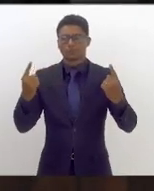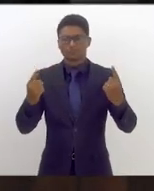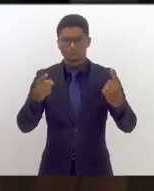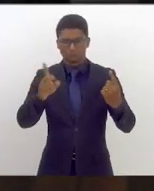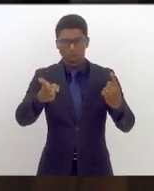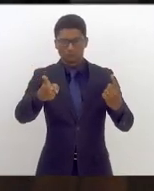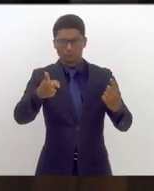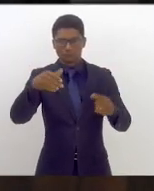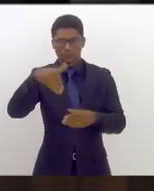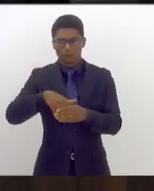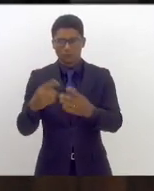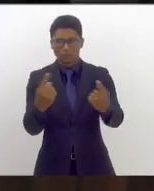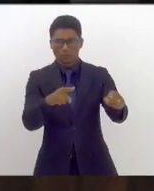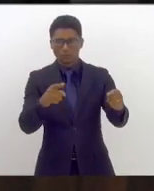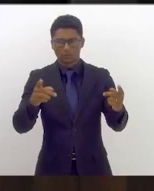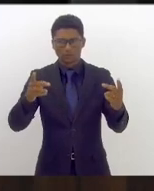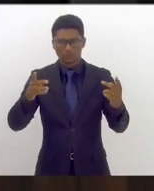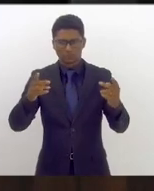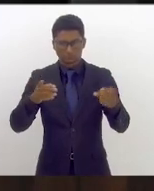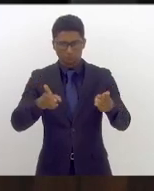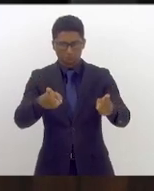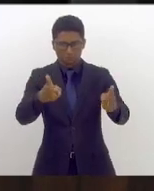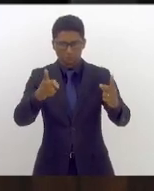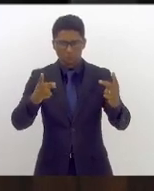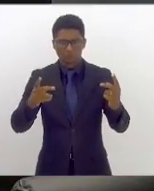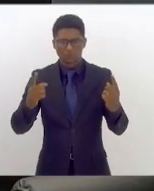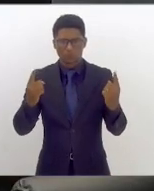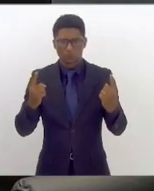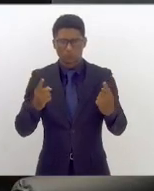divergências Deputado Luiz vai vai